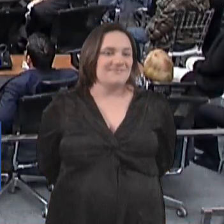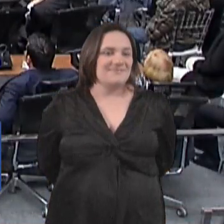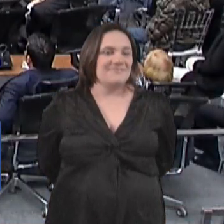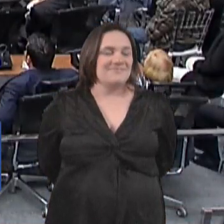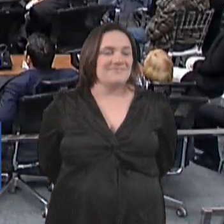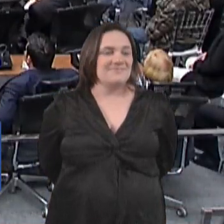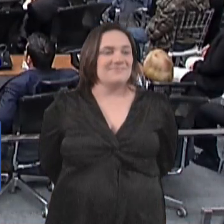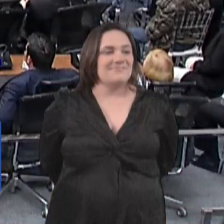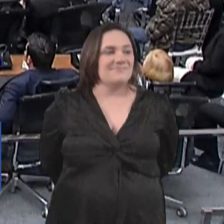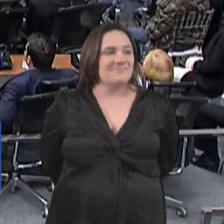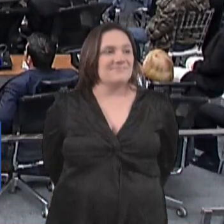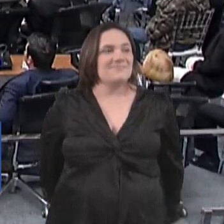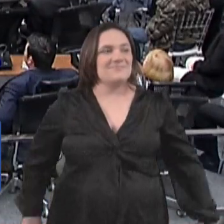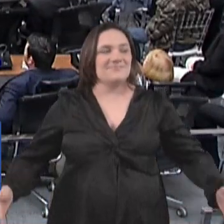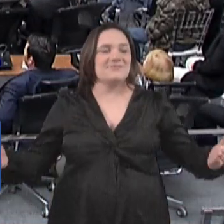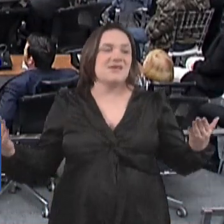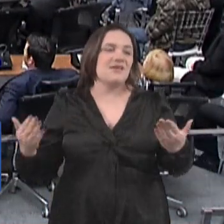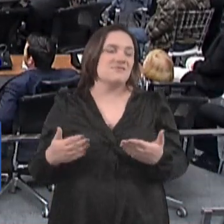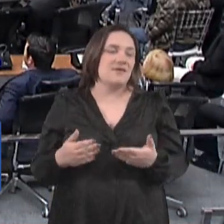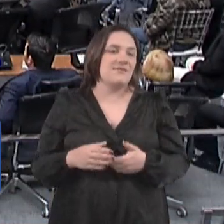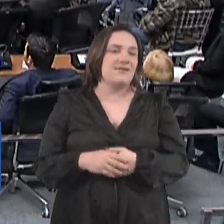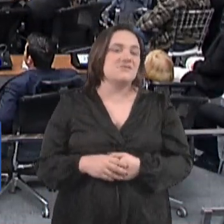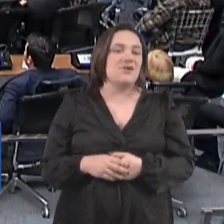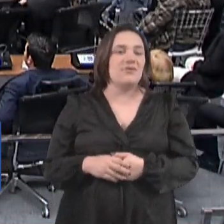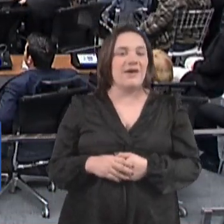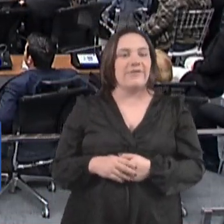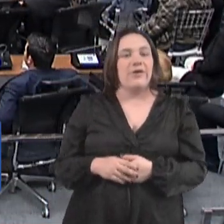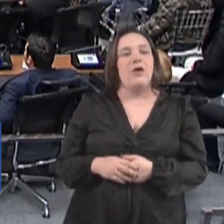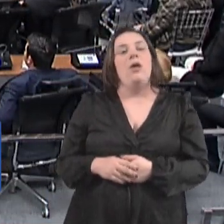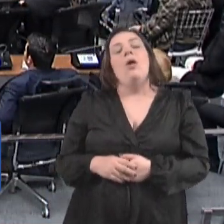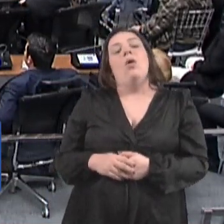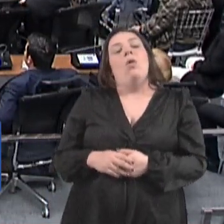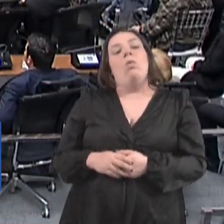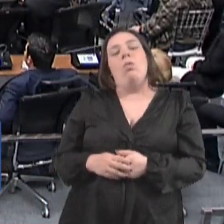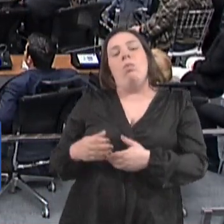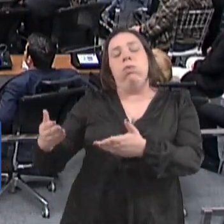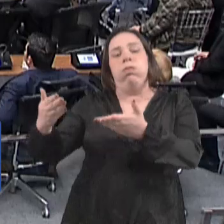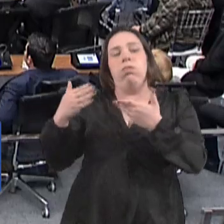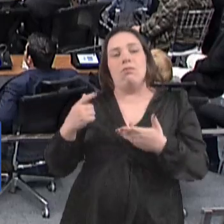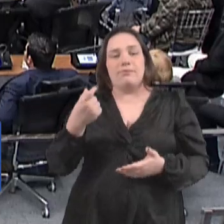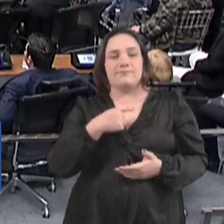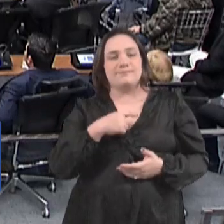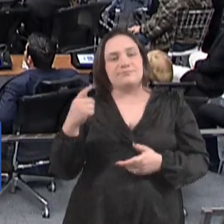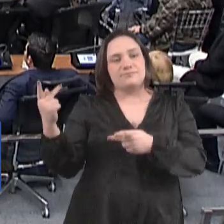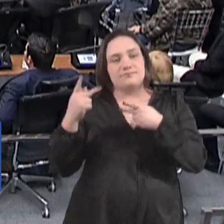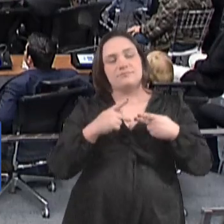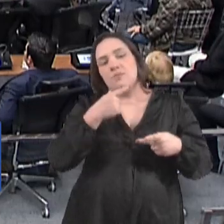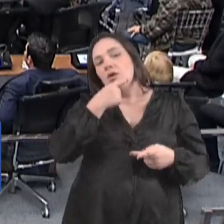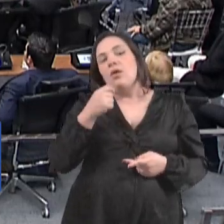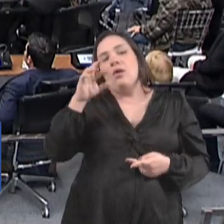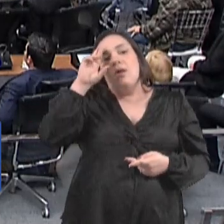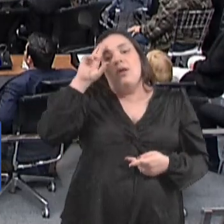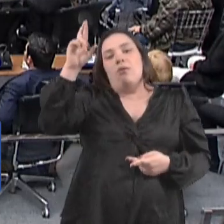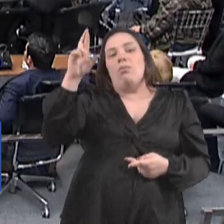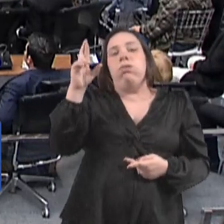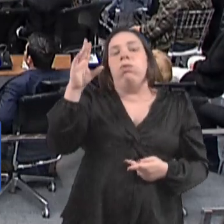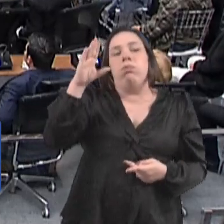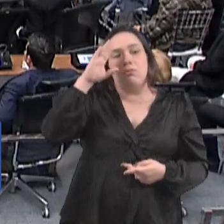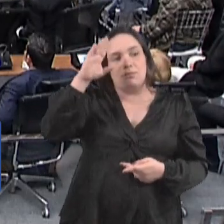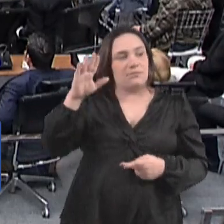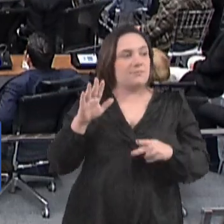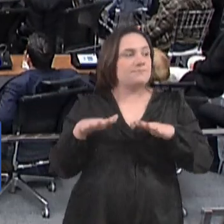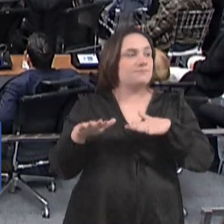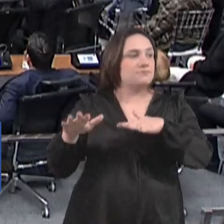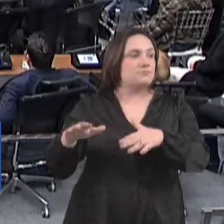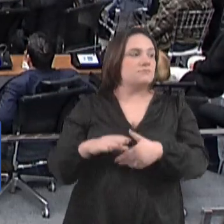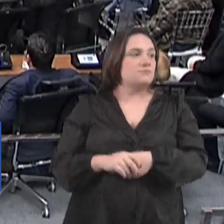Para receber a comenda Pedro José Rufino, convidamos a Sua Excelência o Senhor General de Exército Luiz